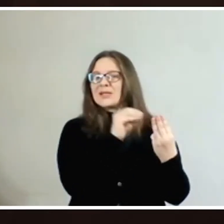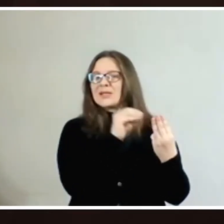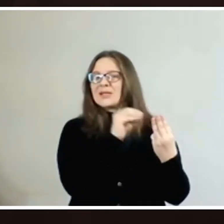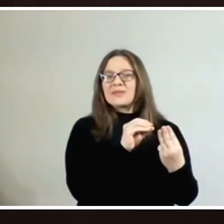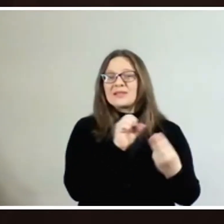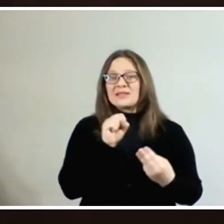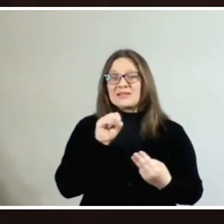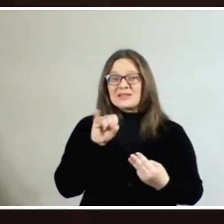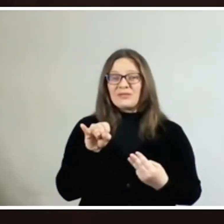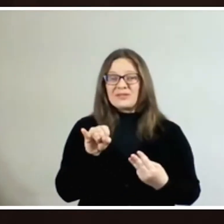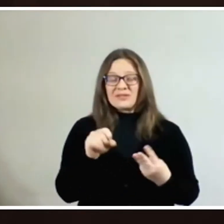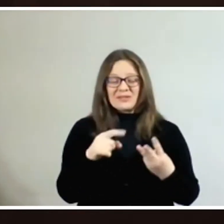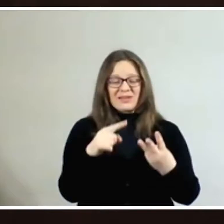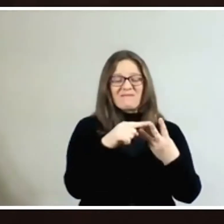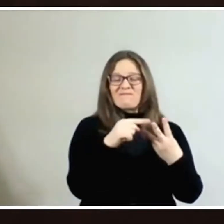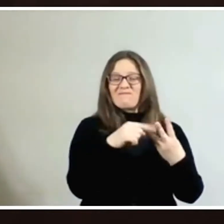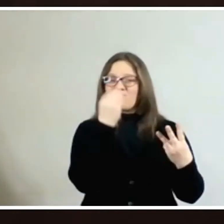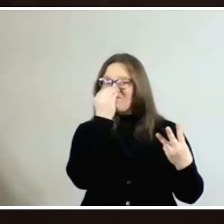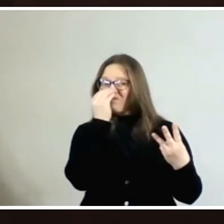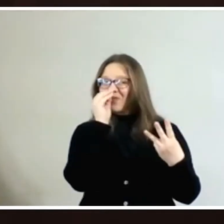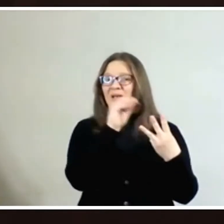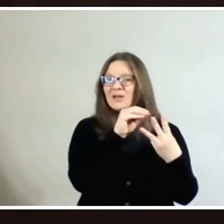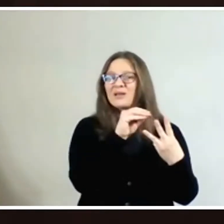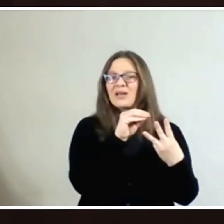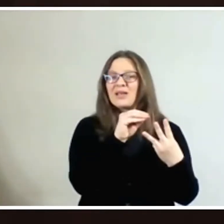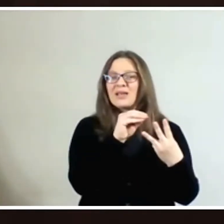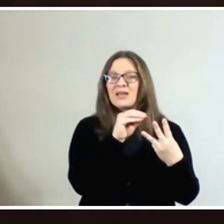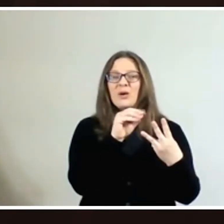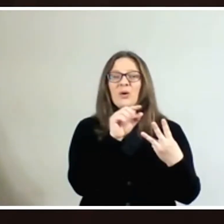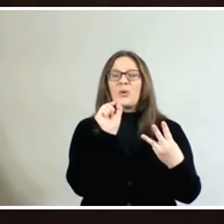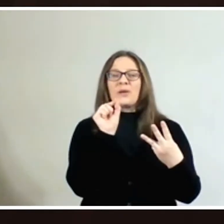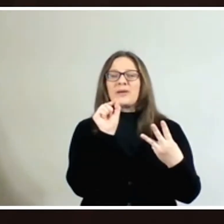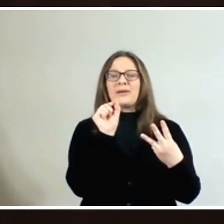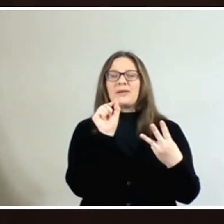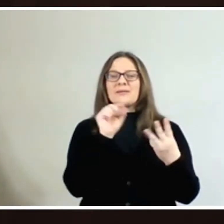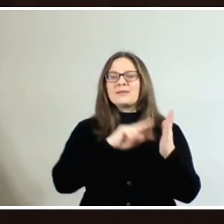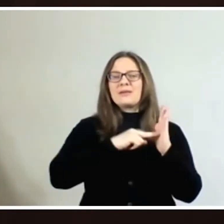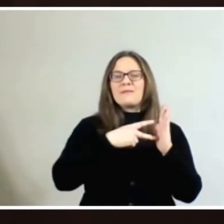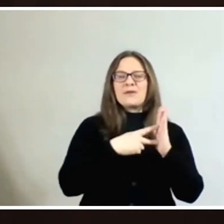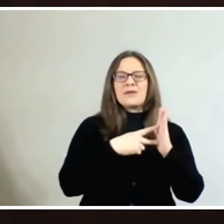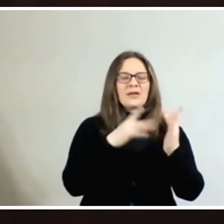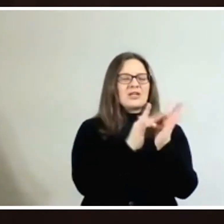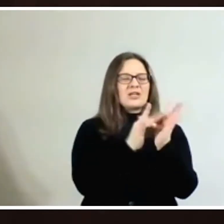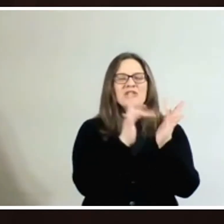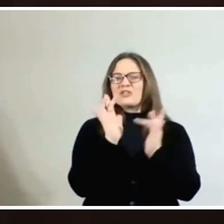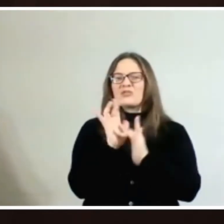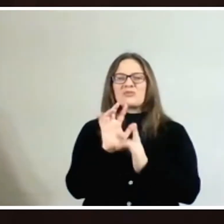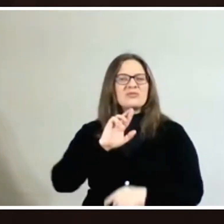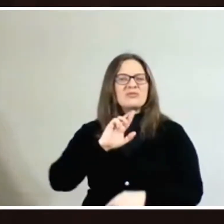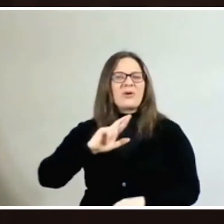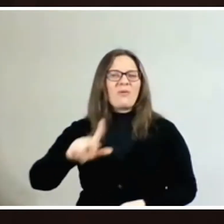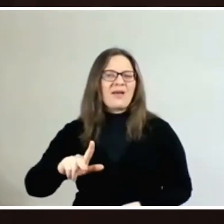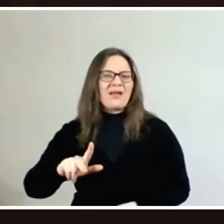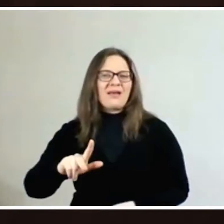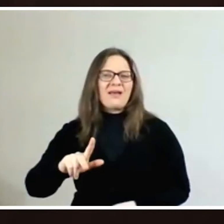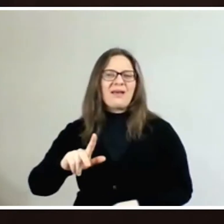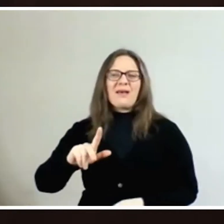Filho, nega que Jesus é o Cristo, nega que Jesus possui a divindade, a deidade, você está negando o Pai também.